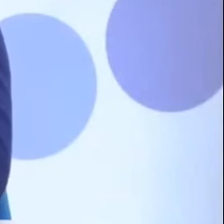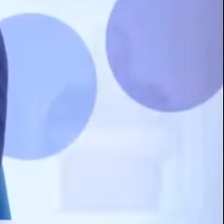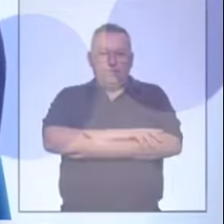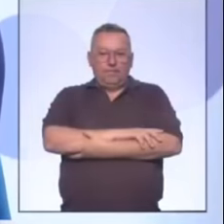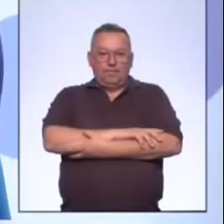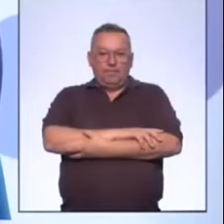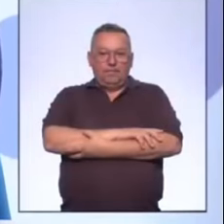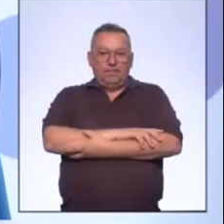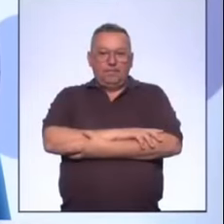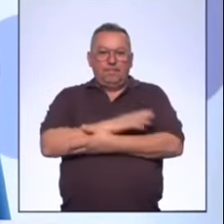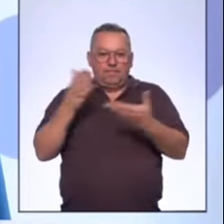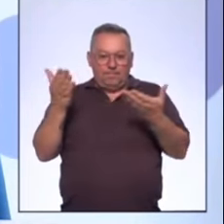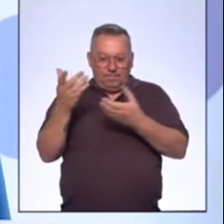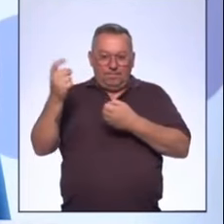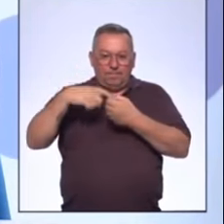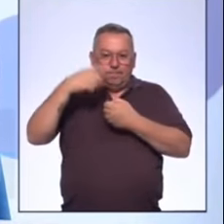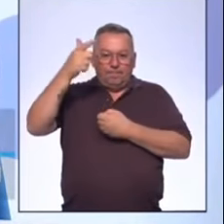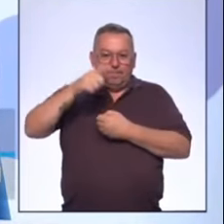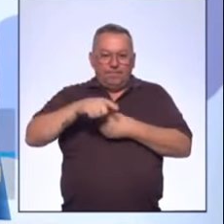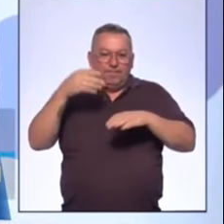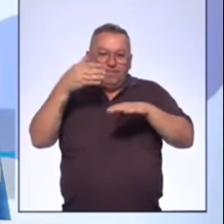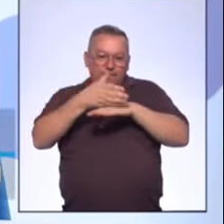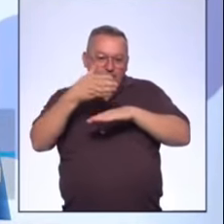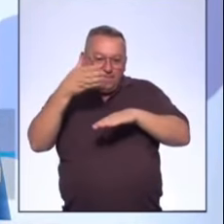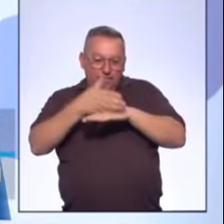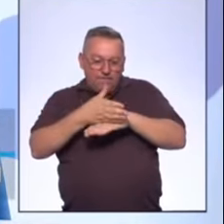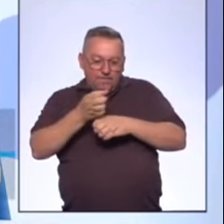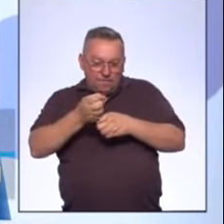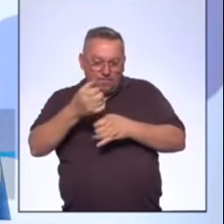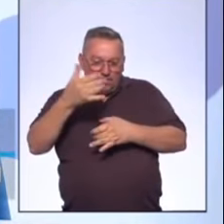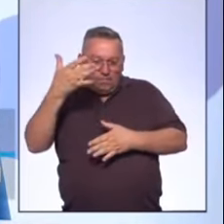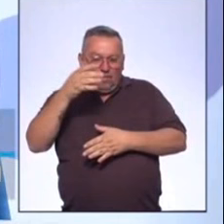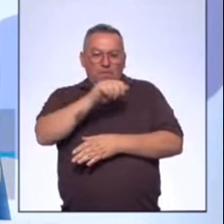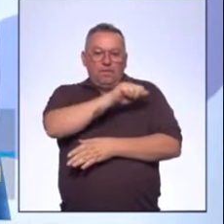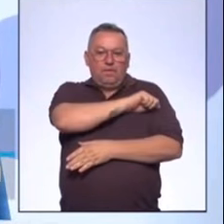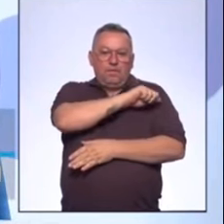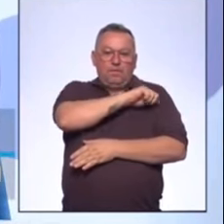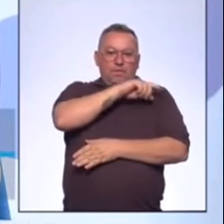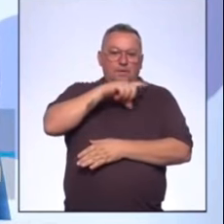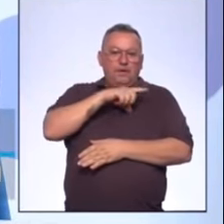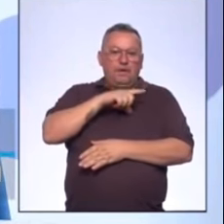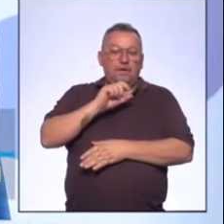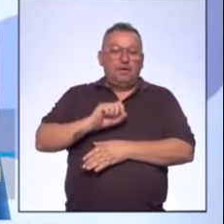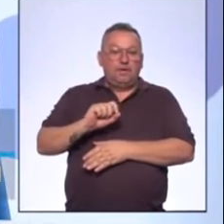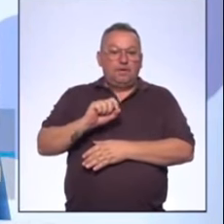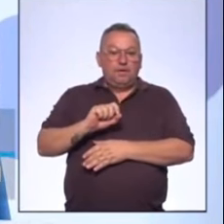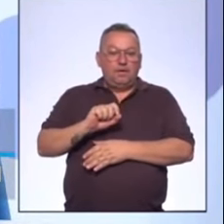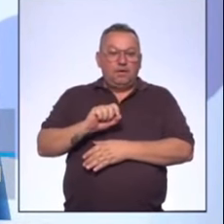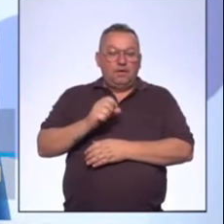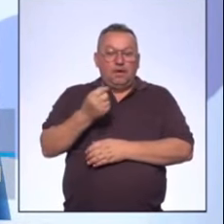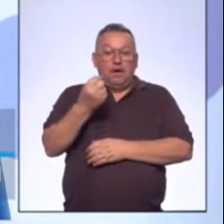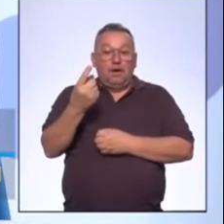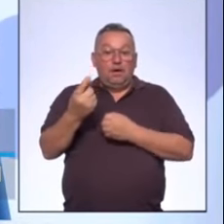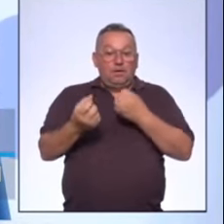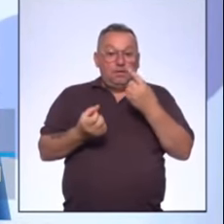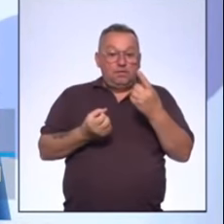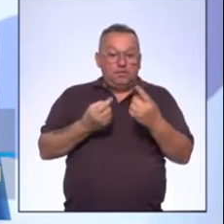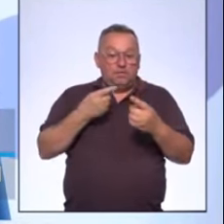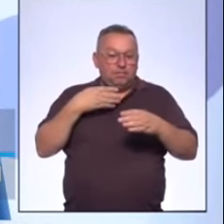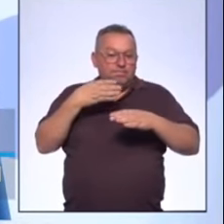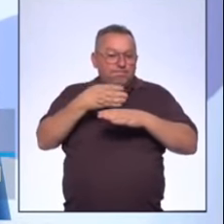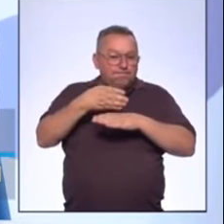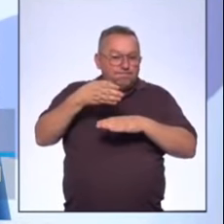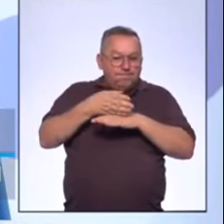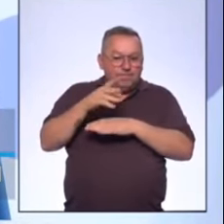Muito bem, nós voltamos aqui agora com a participação aqui dos alunos. Nós temos aqui algumas